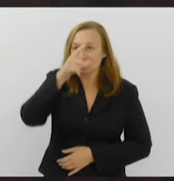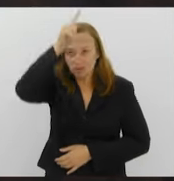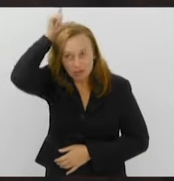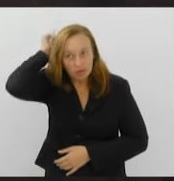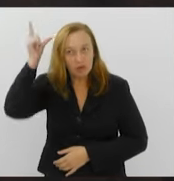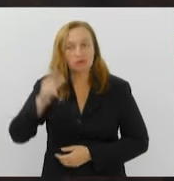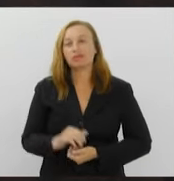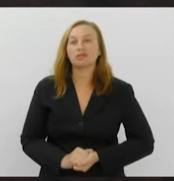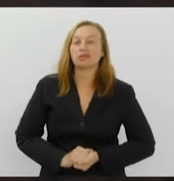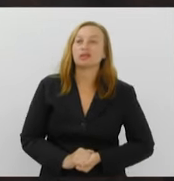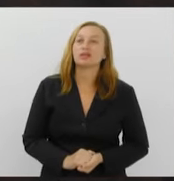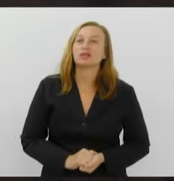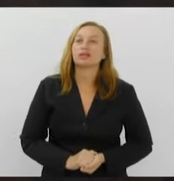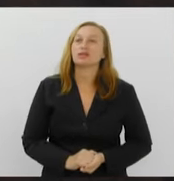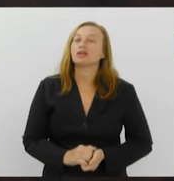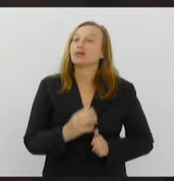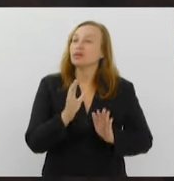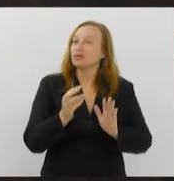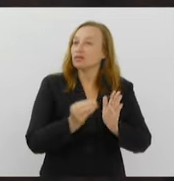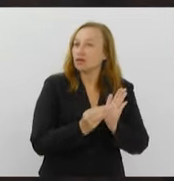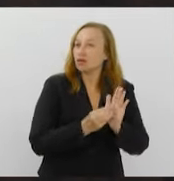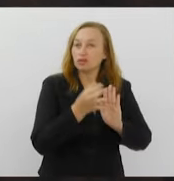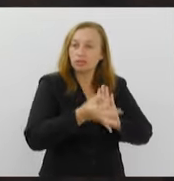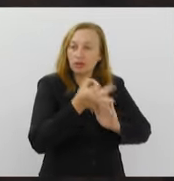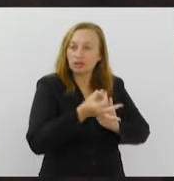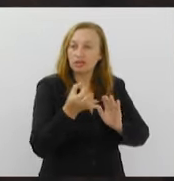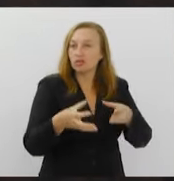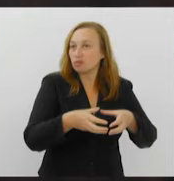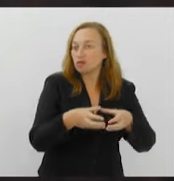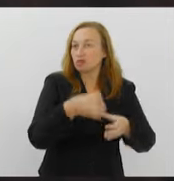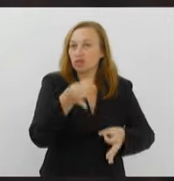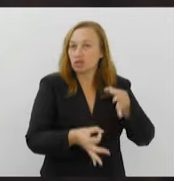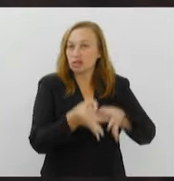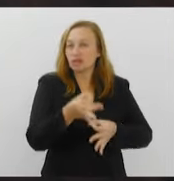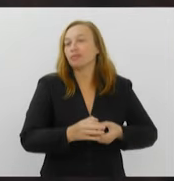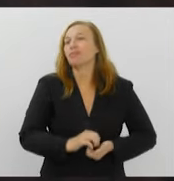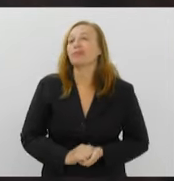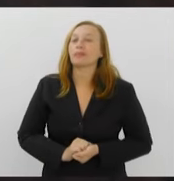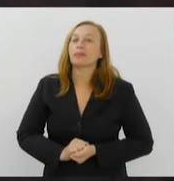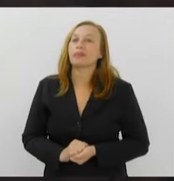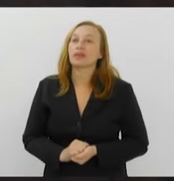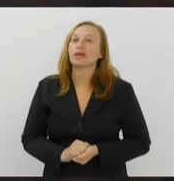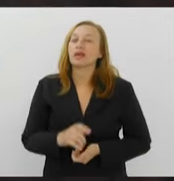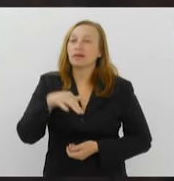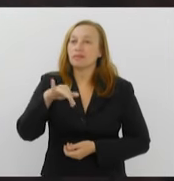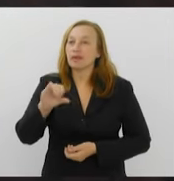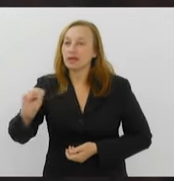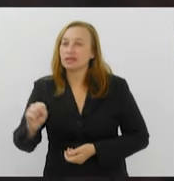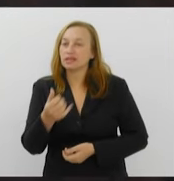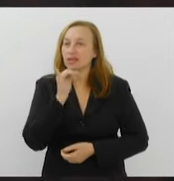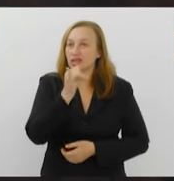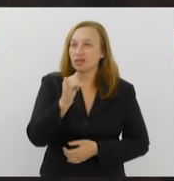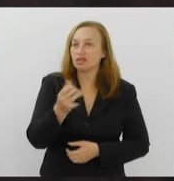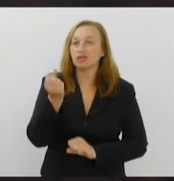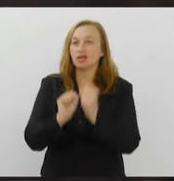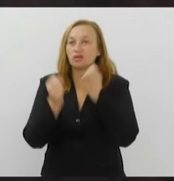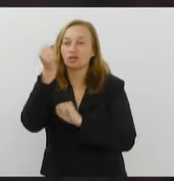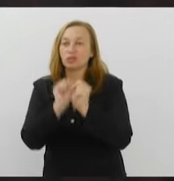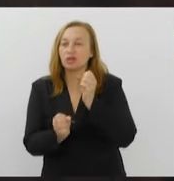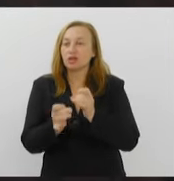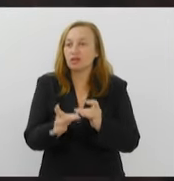Paulo. Pendendo de pareceres das comissões de Constituição e Justiça, Minas e Energia, Economia, Indústria e